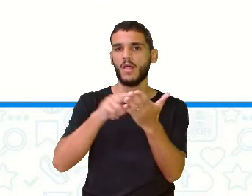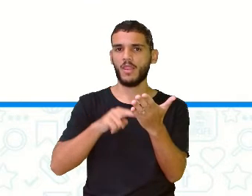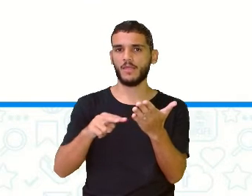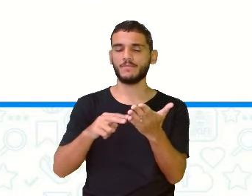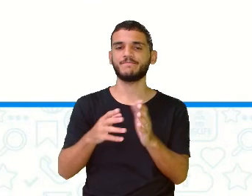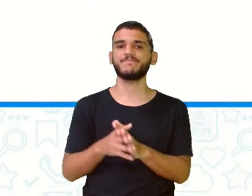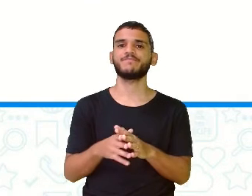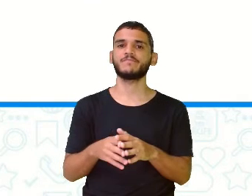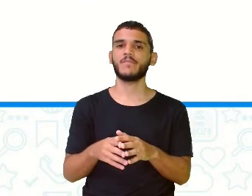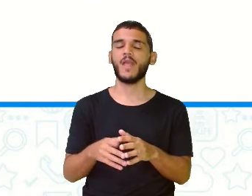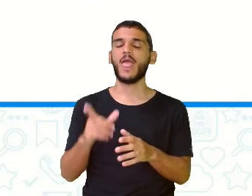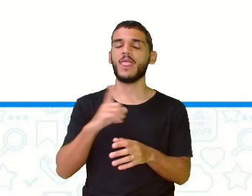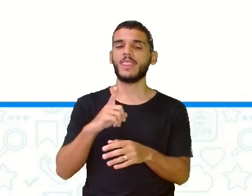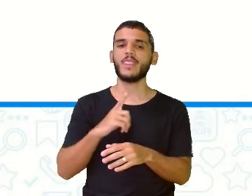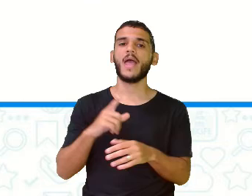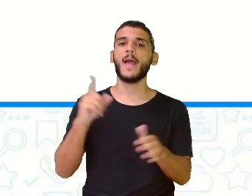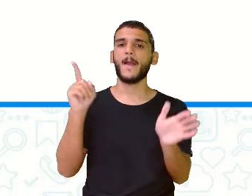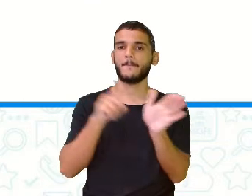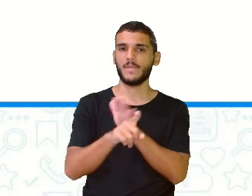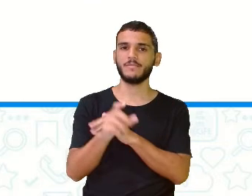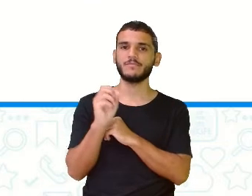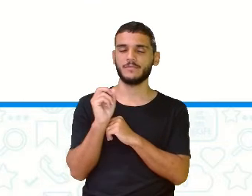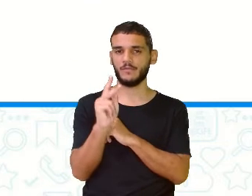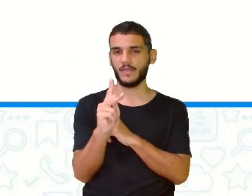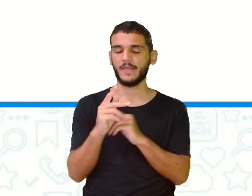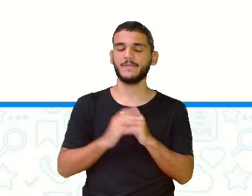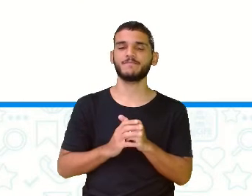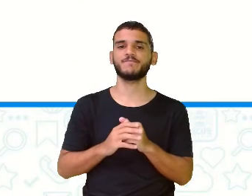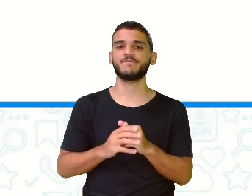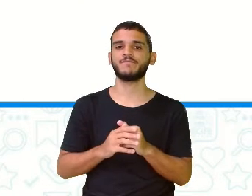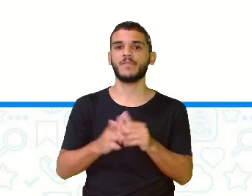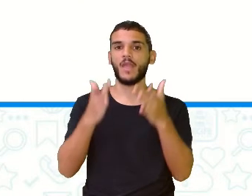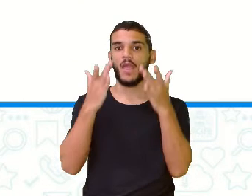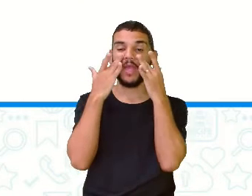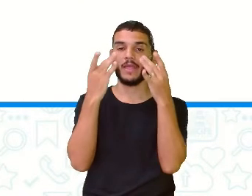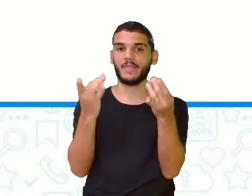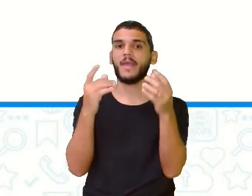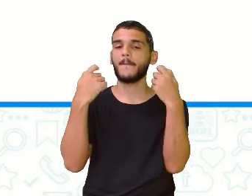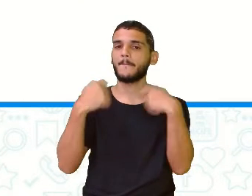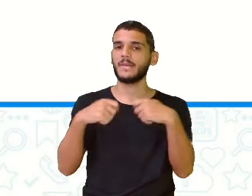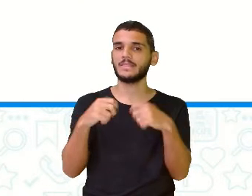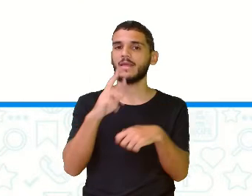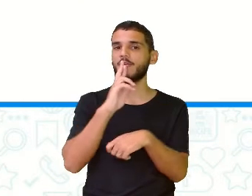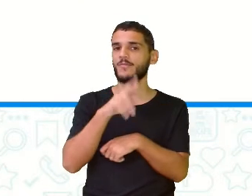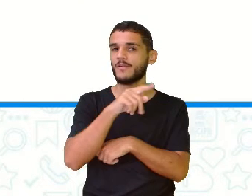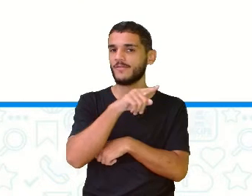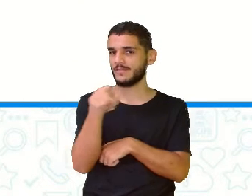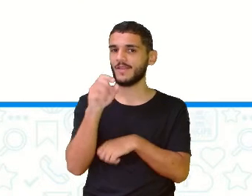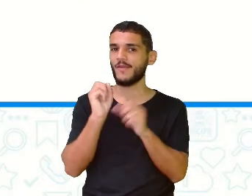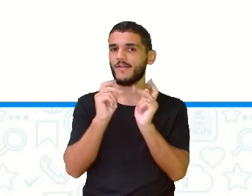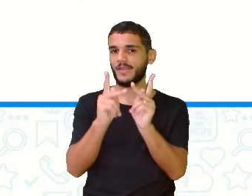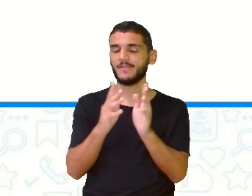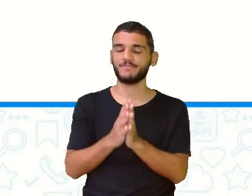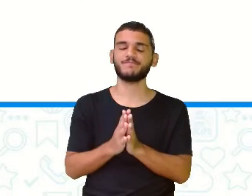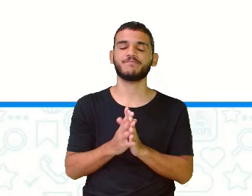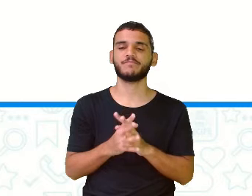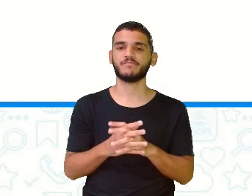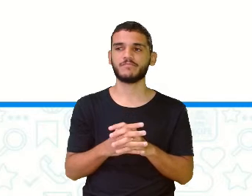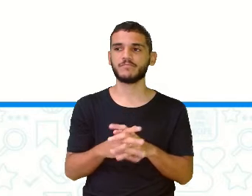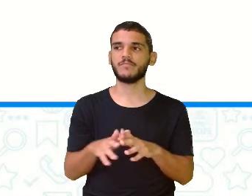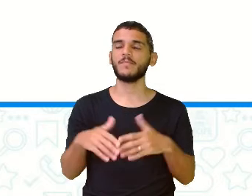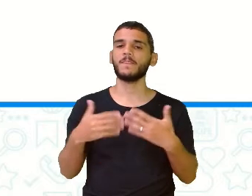vai ter algumas perguntinhas sobre essa reportagem. Então, fica atento, porque eu vou precisar da resposta de vocês. O Brasil